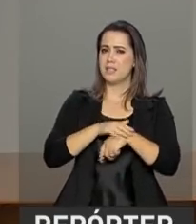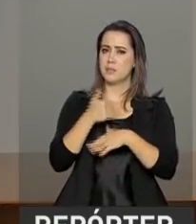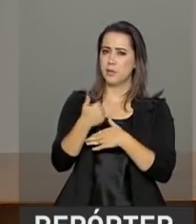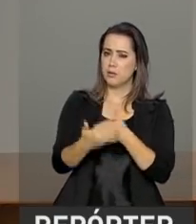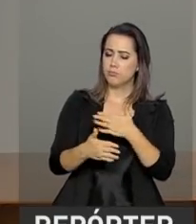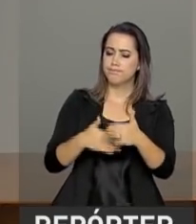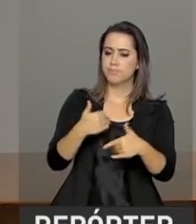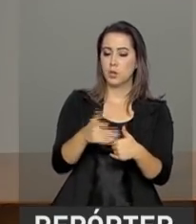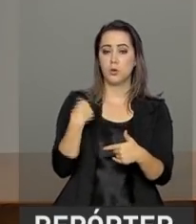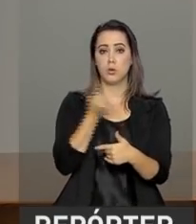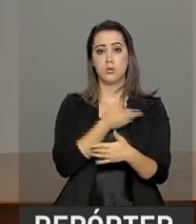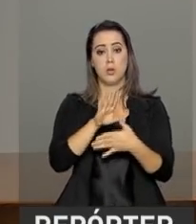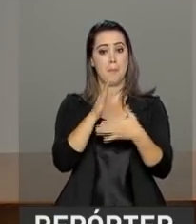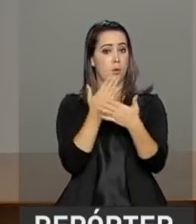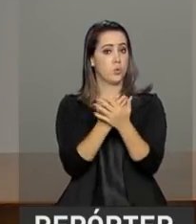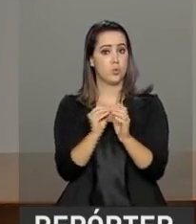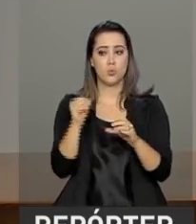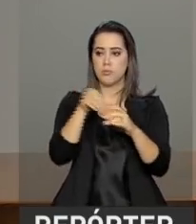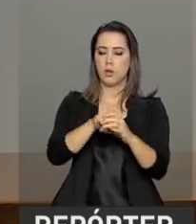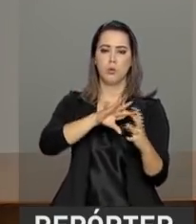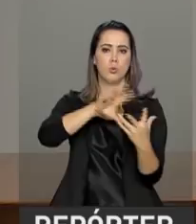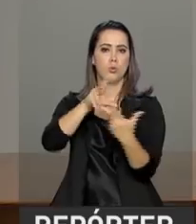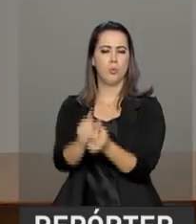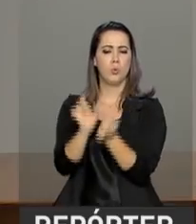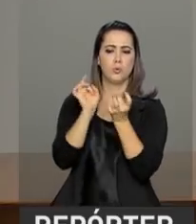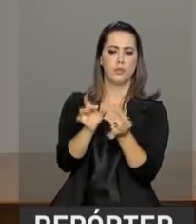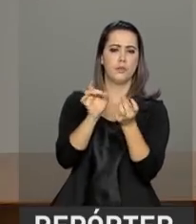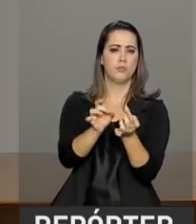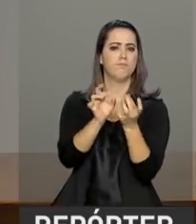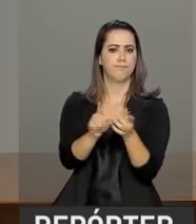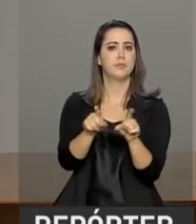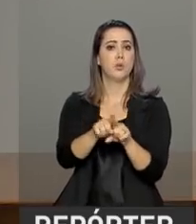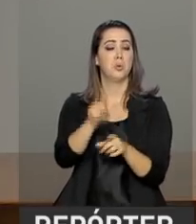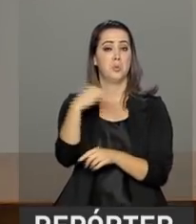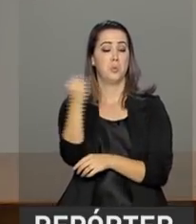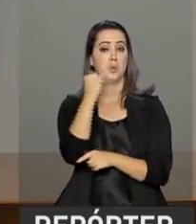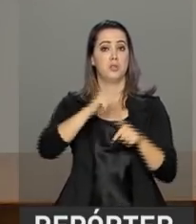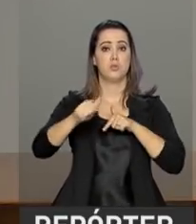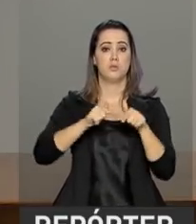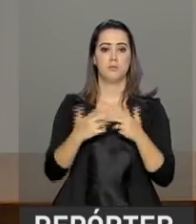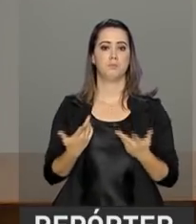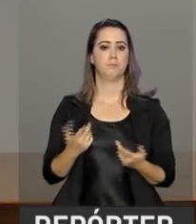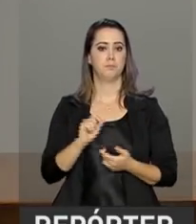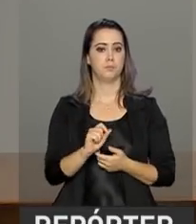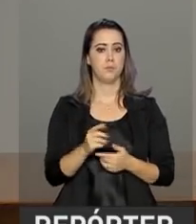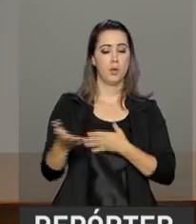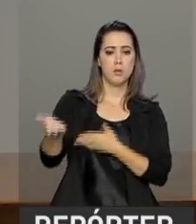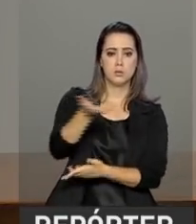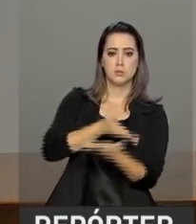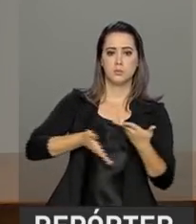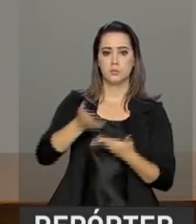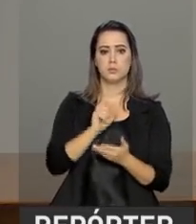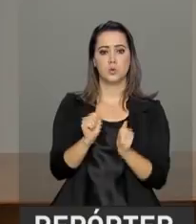a inserção do Mercosul no mundo. E foi um período de grande atividade, de grande atividade. As negociações